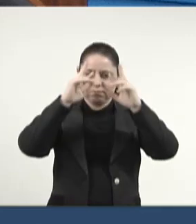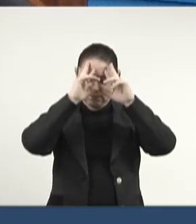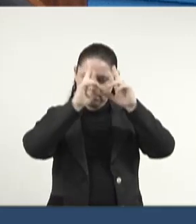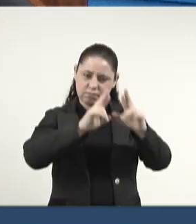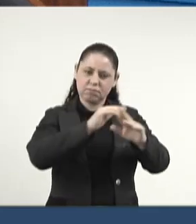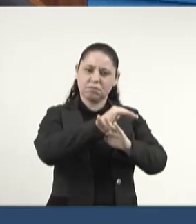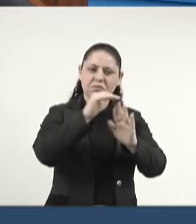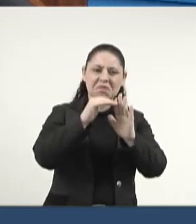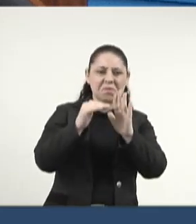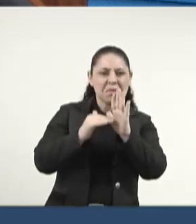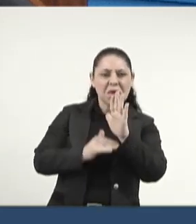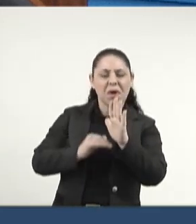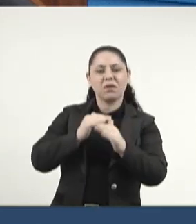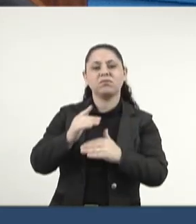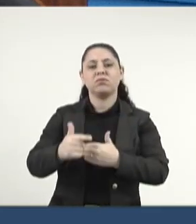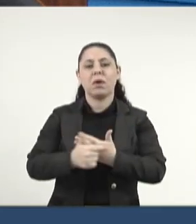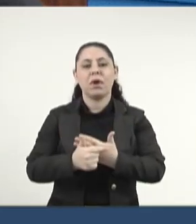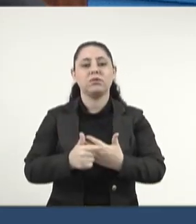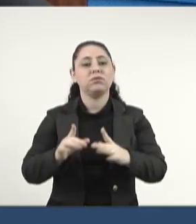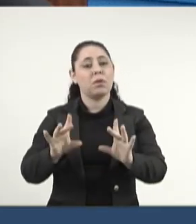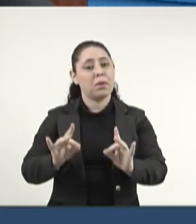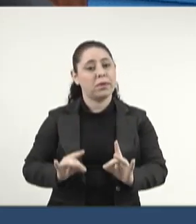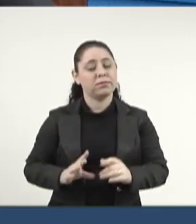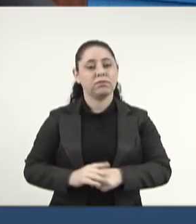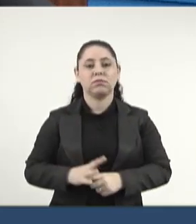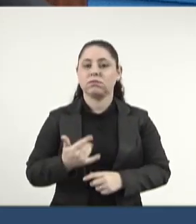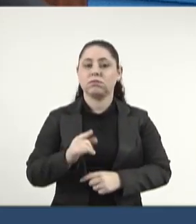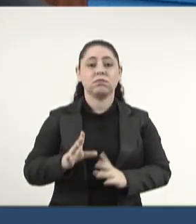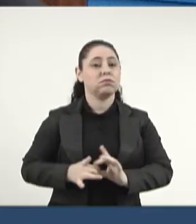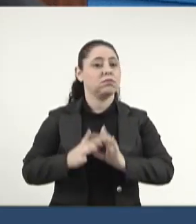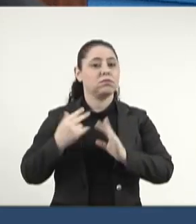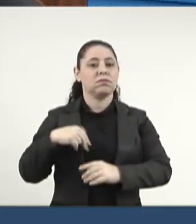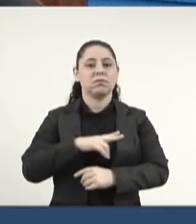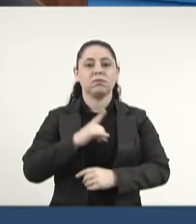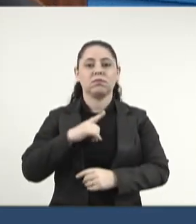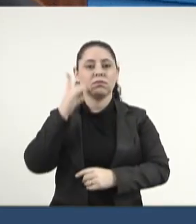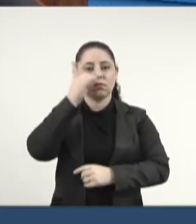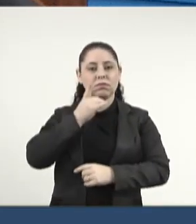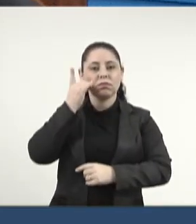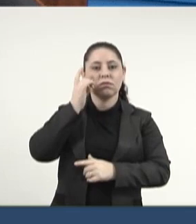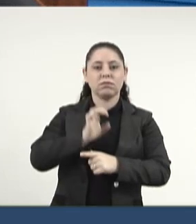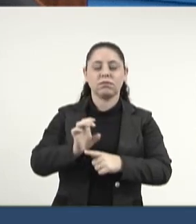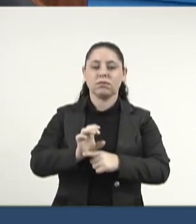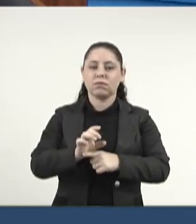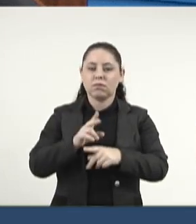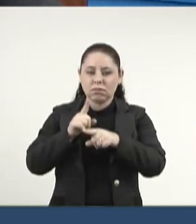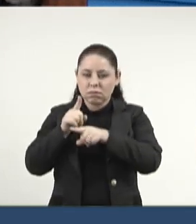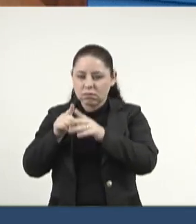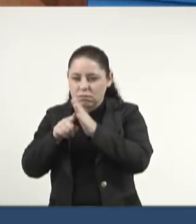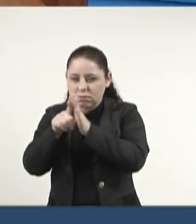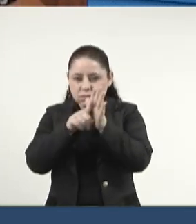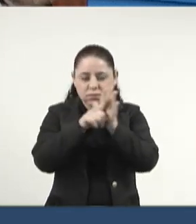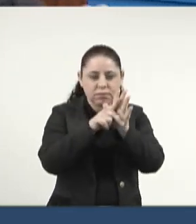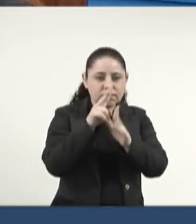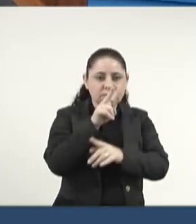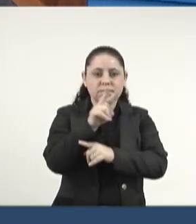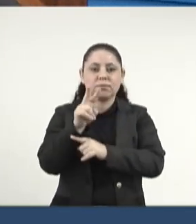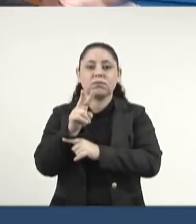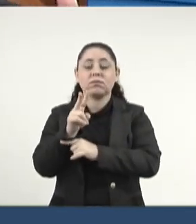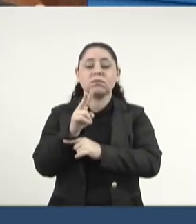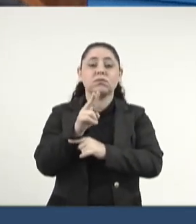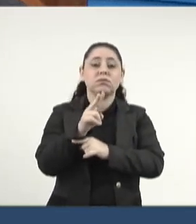e funções pré-estabelecidas, não têm a liberdade que tem o parlamento para investigar e